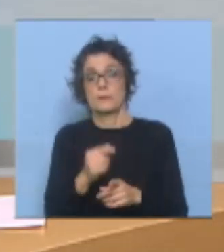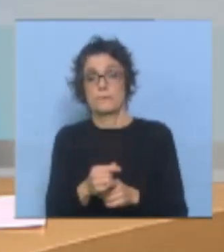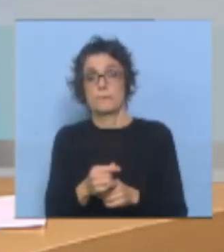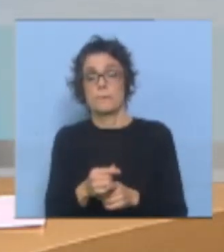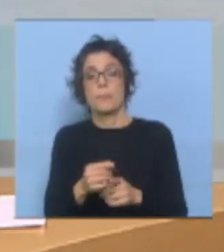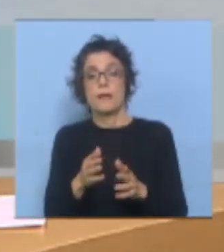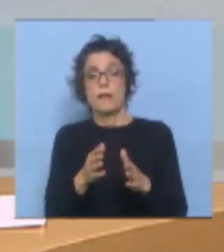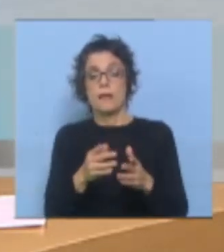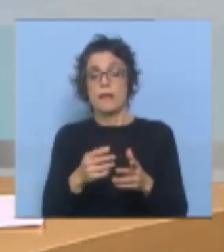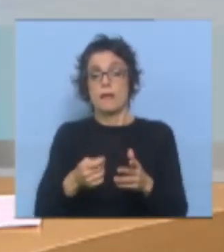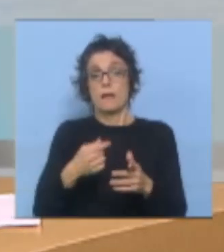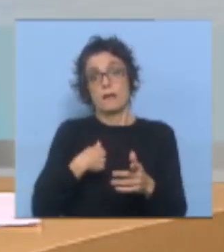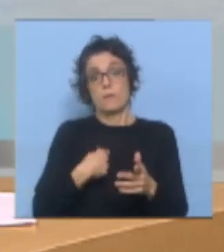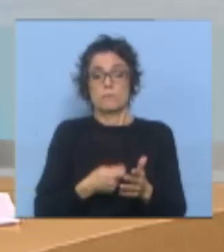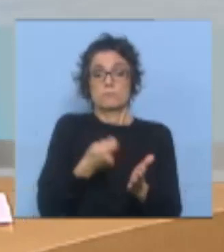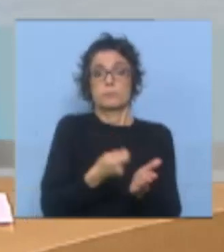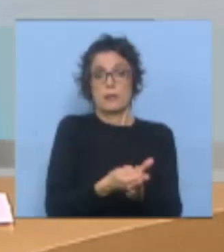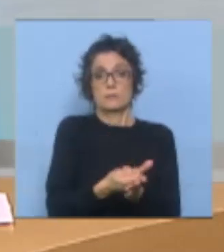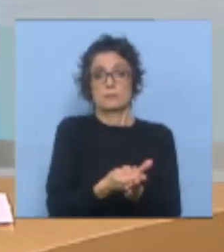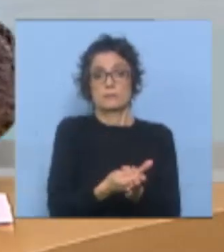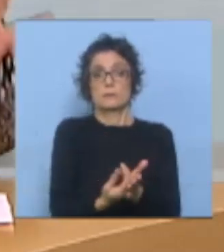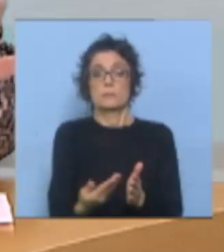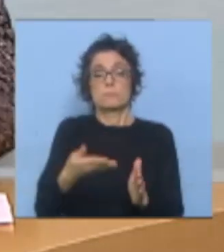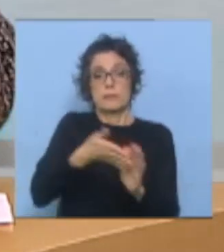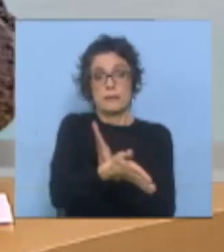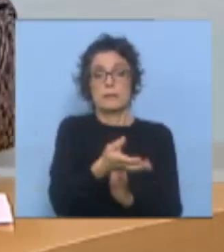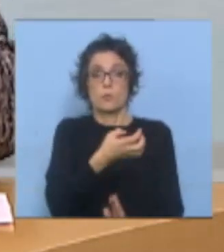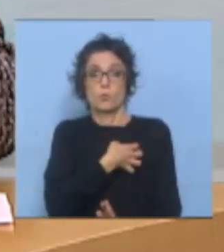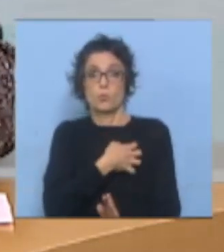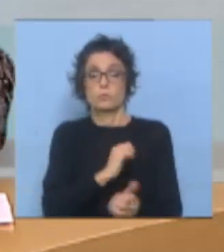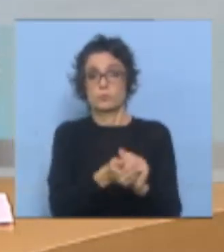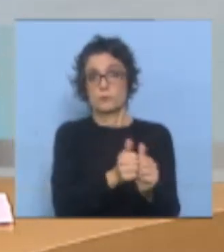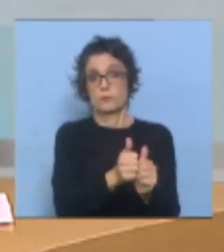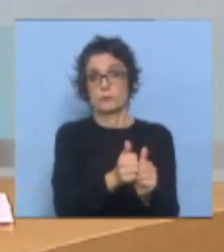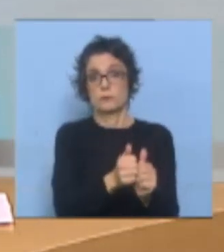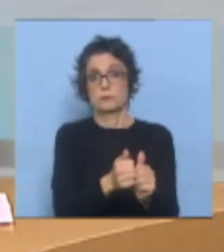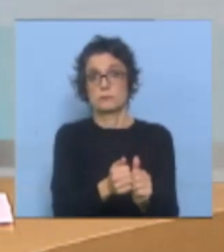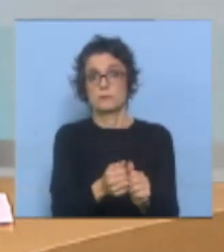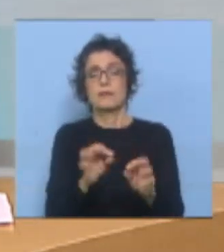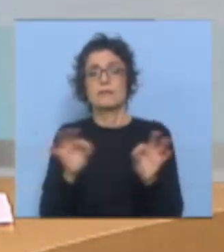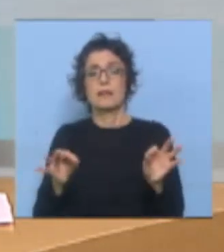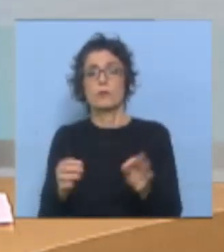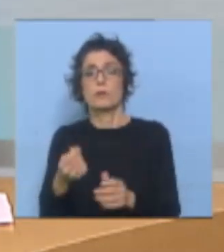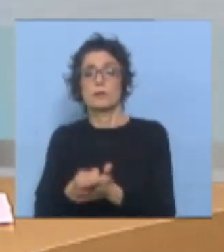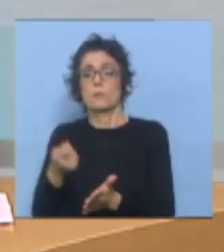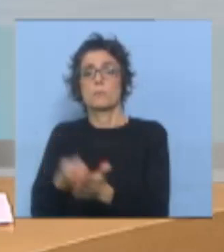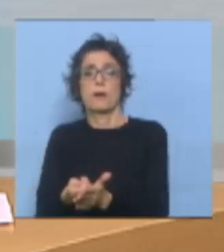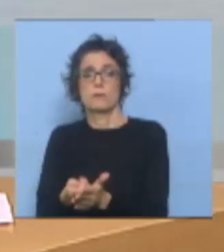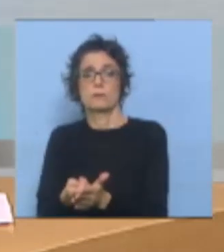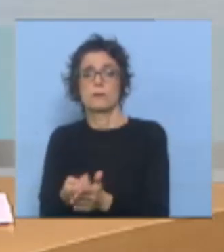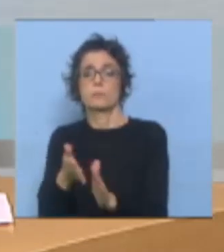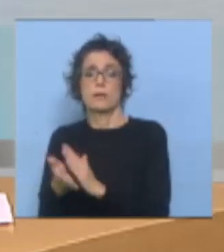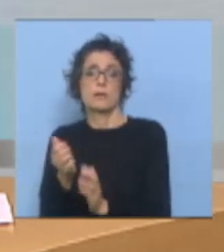E como se paga para estar na escola, os meninos são todos muito bons, com imenso jeito, não é? Potenciais Ronaldos. E começa